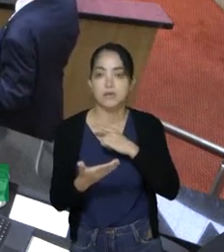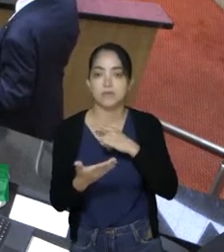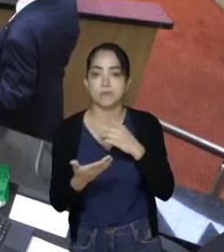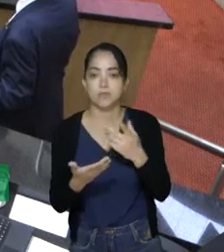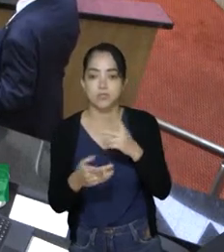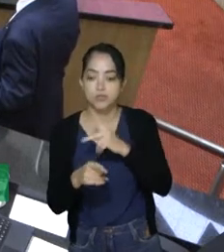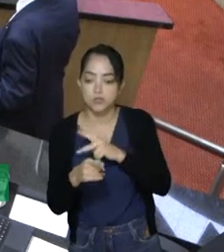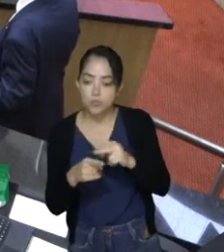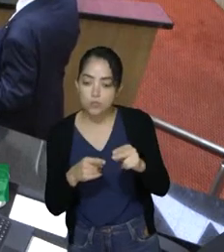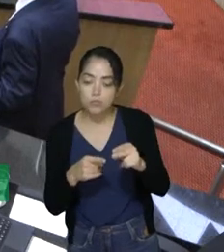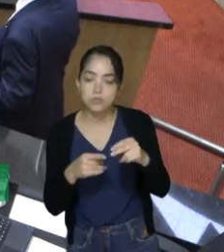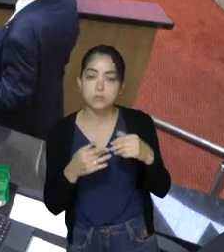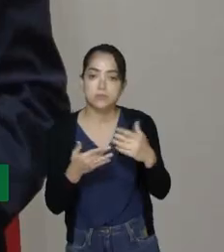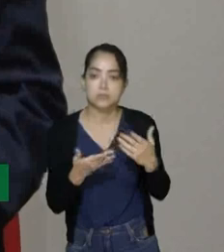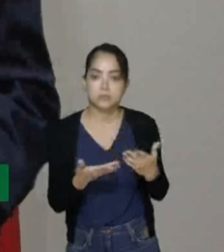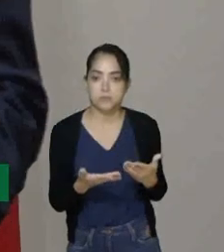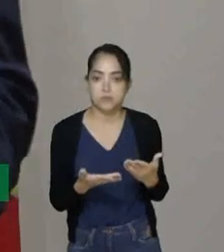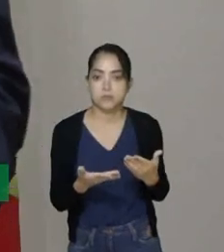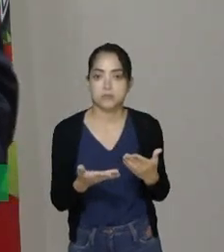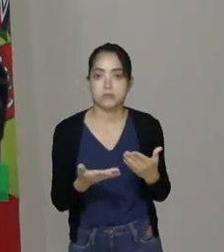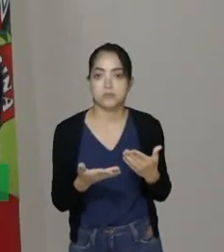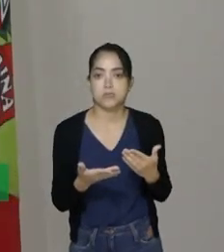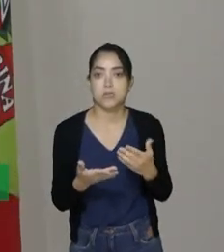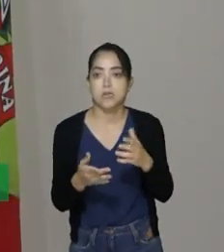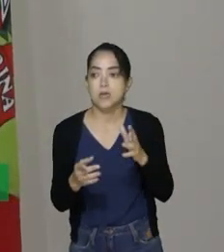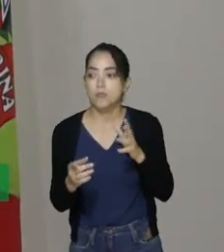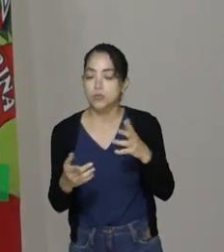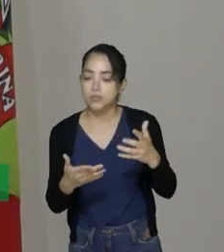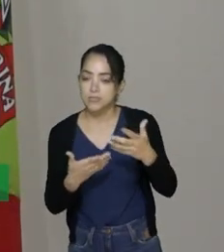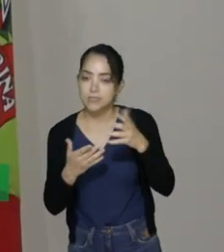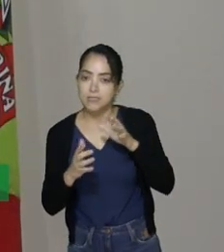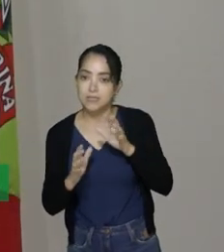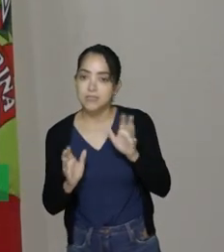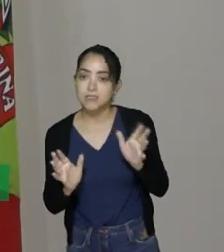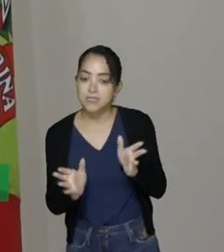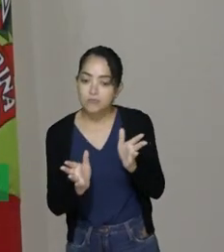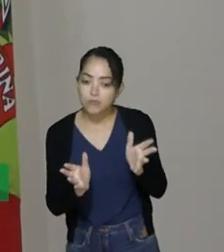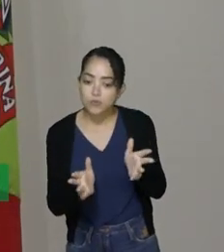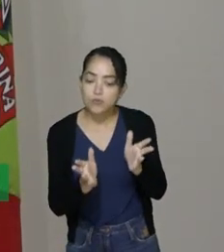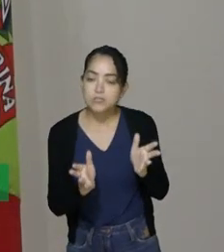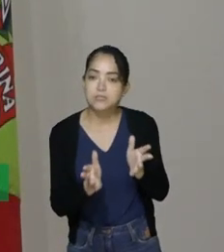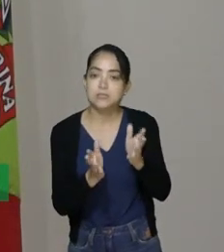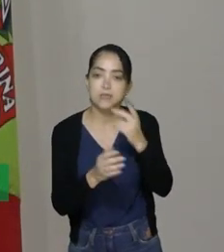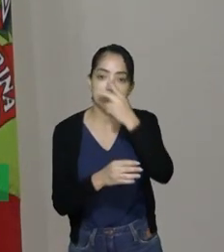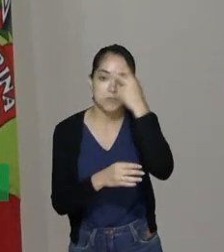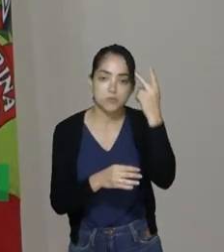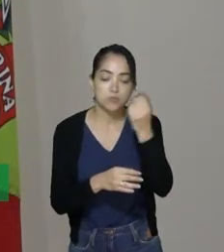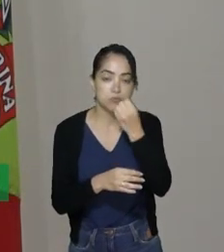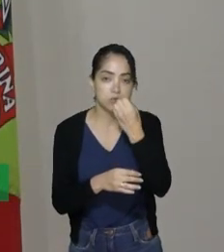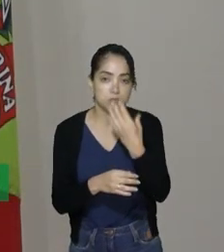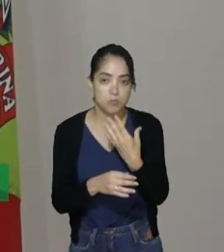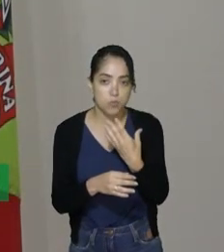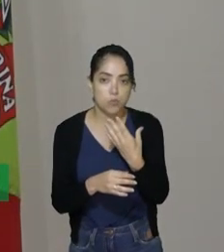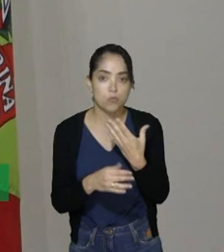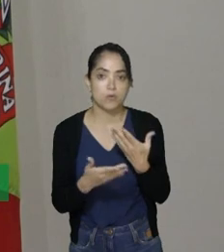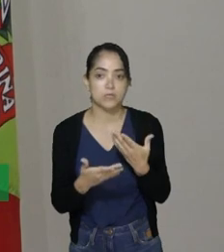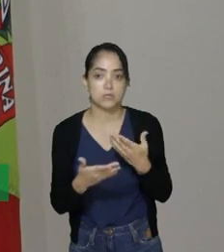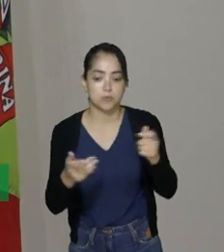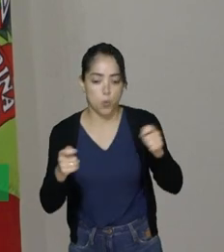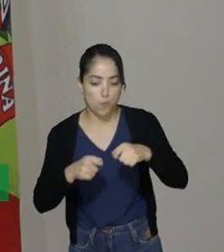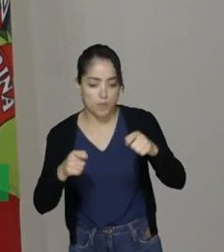que nós tivemos, poder influenciar pessoas boas, pessoas